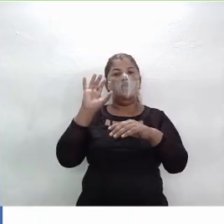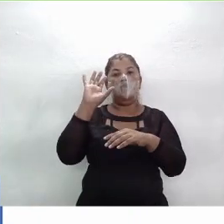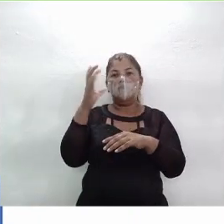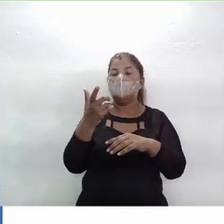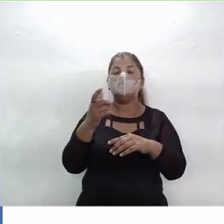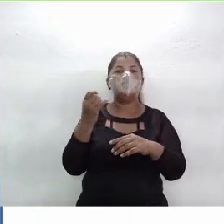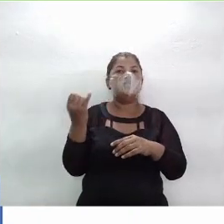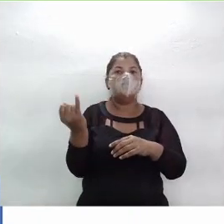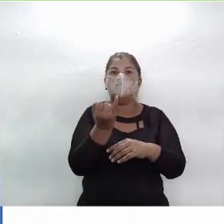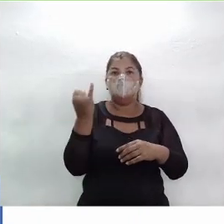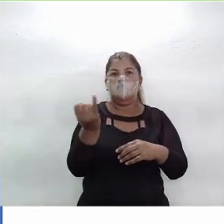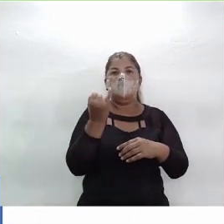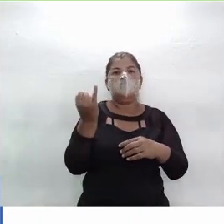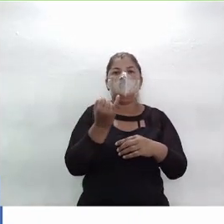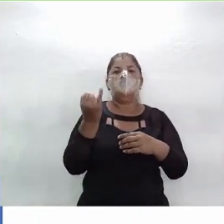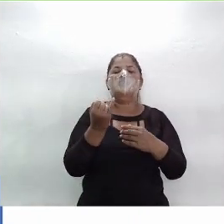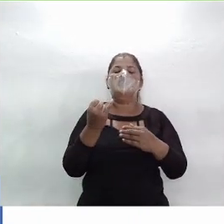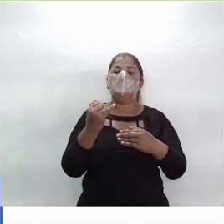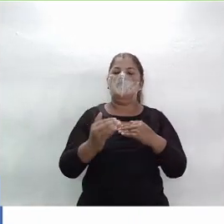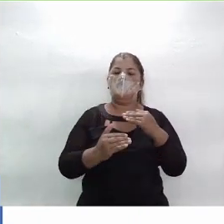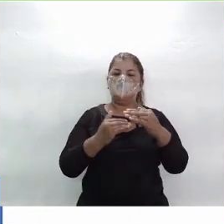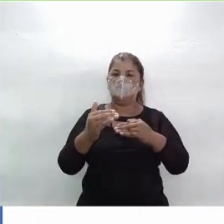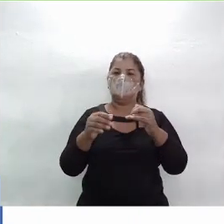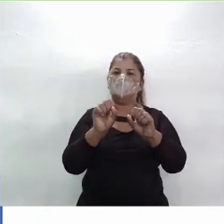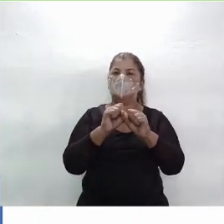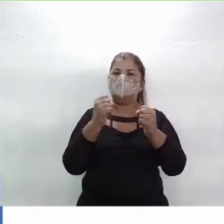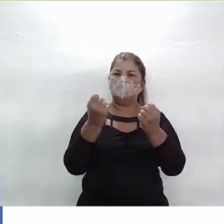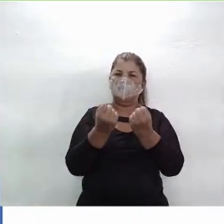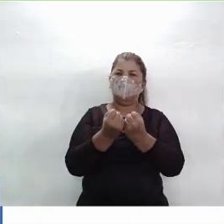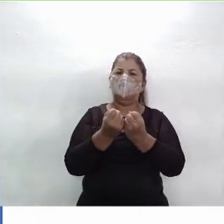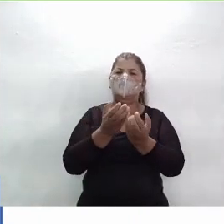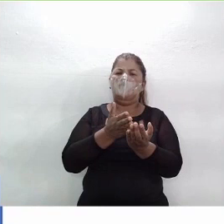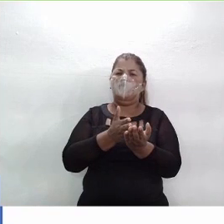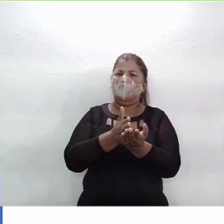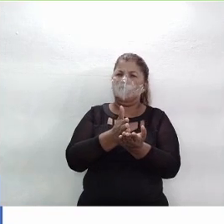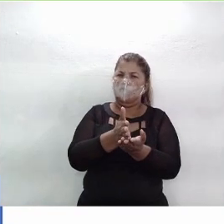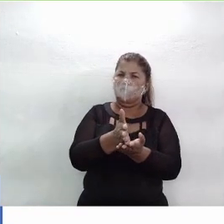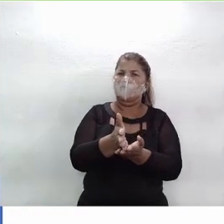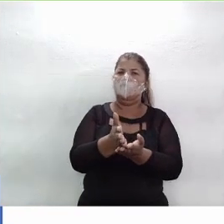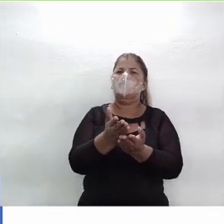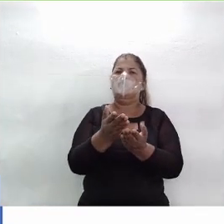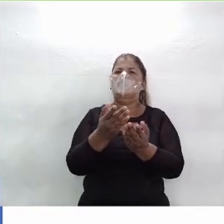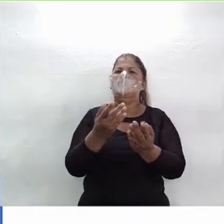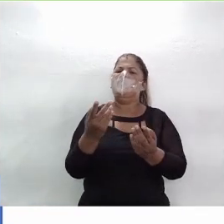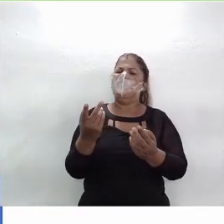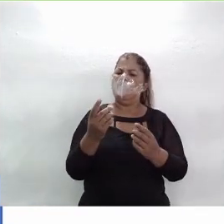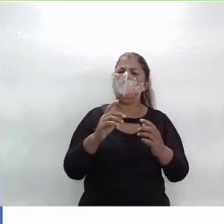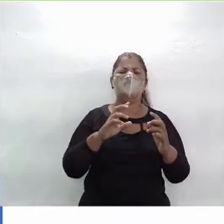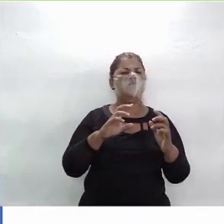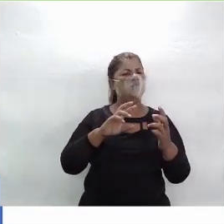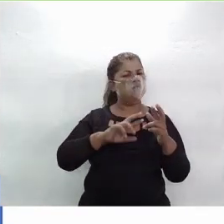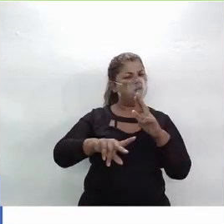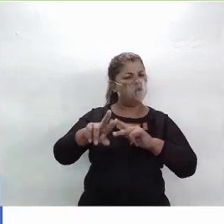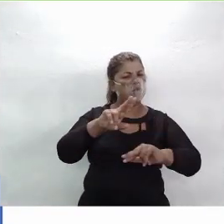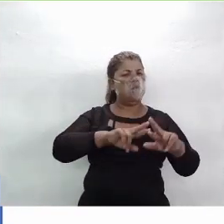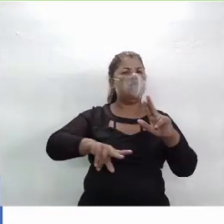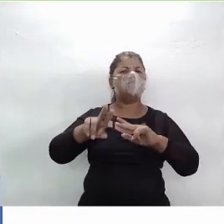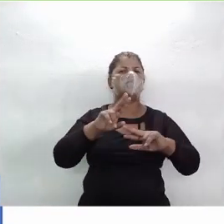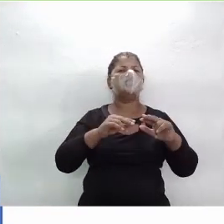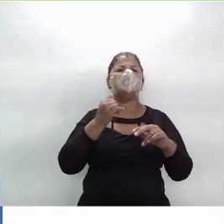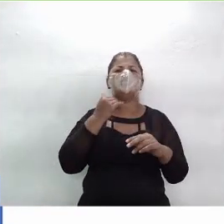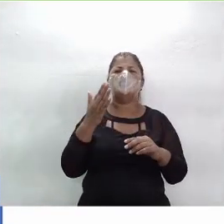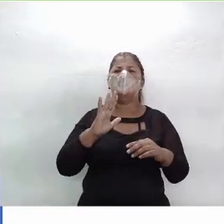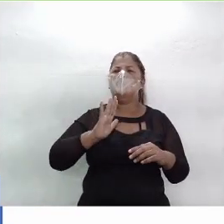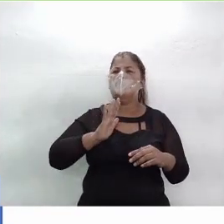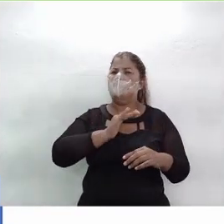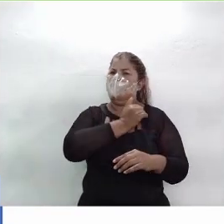à construção de uma sociedade fraterna, pluralista e sem preconceitos, fundada